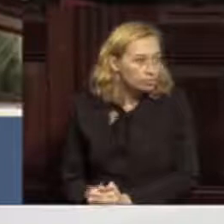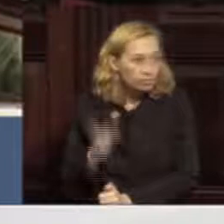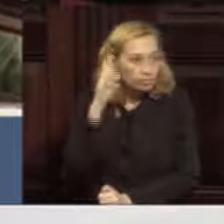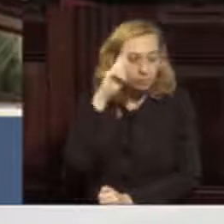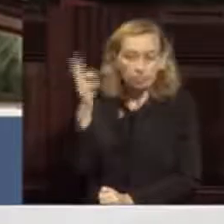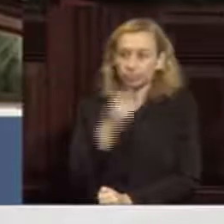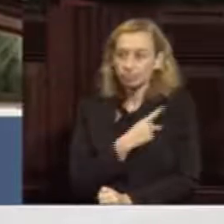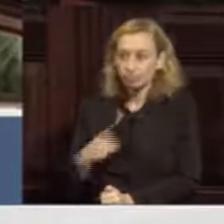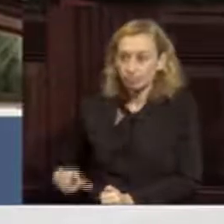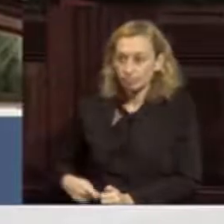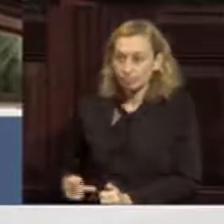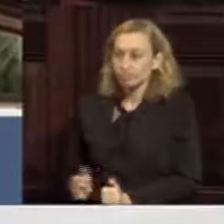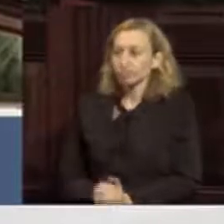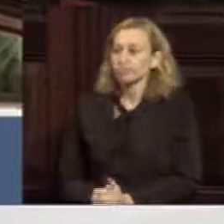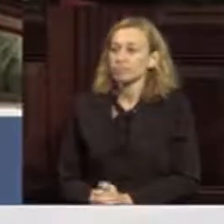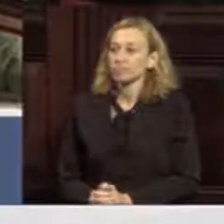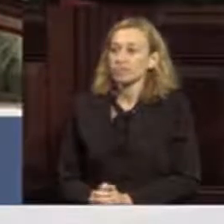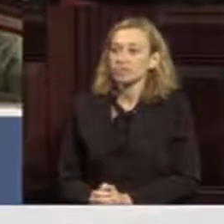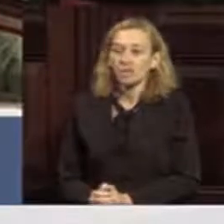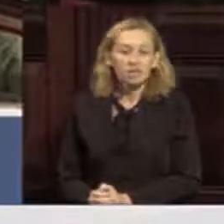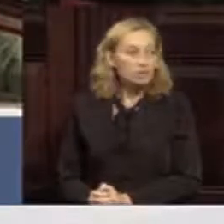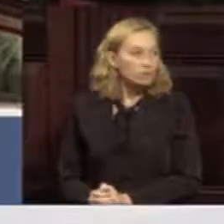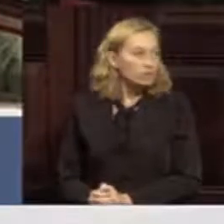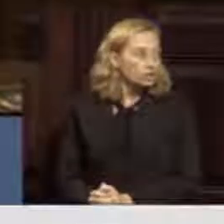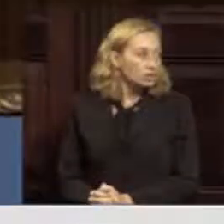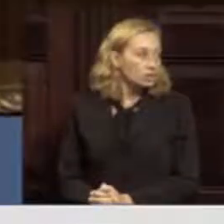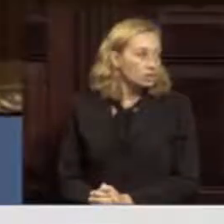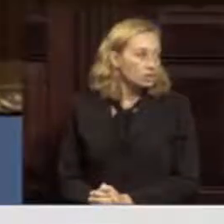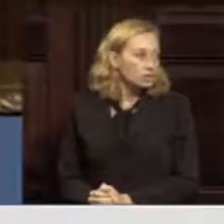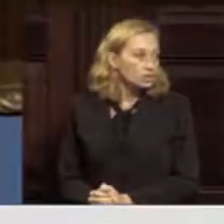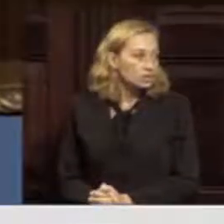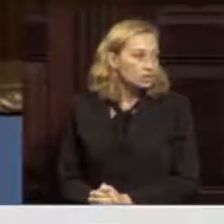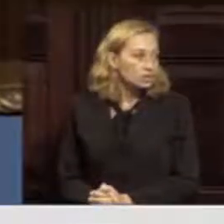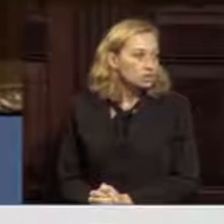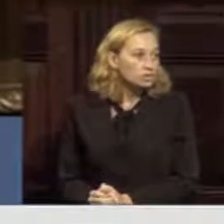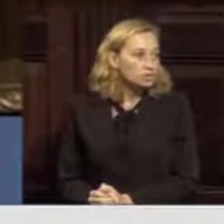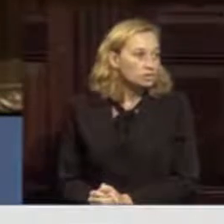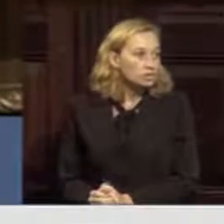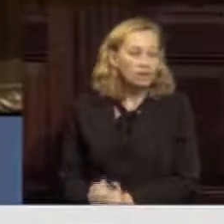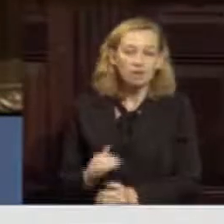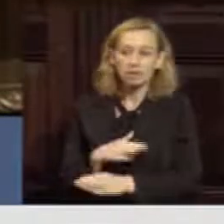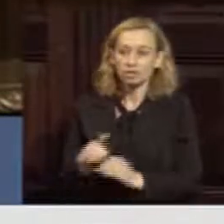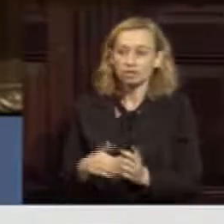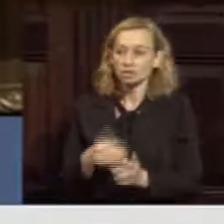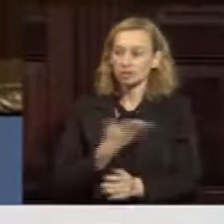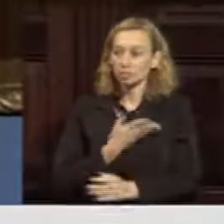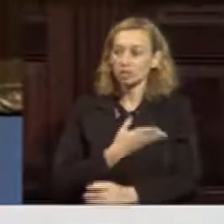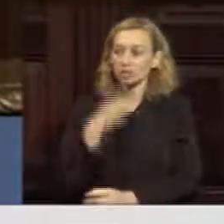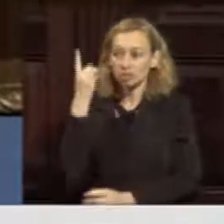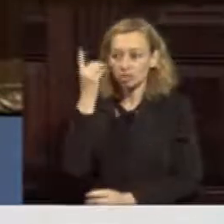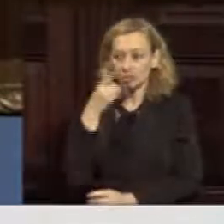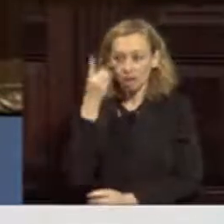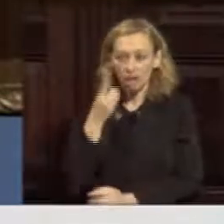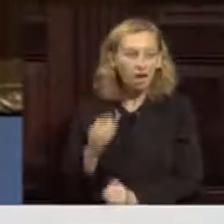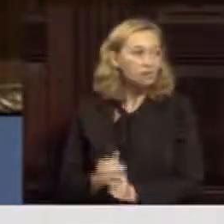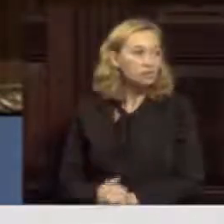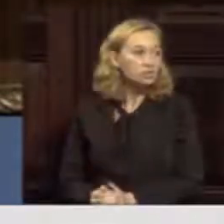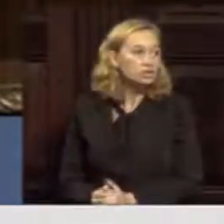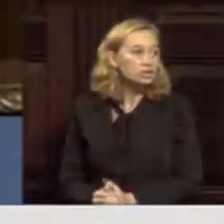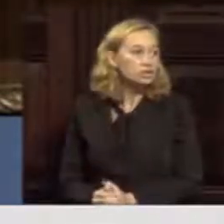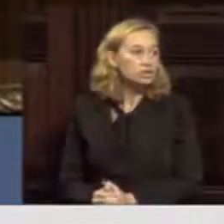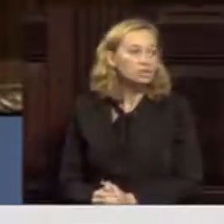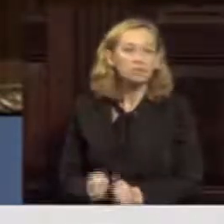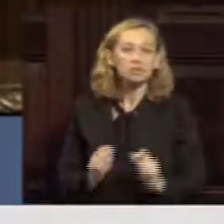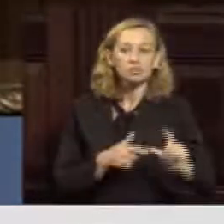Senhor presidente, deputado Carlos Osório, senhores deputados, cidadãos que nos assistem das galerias, nos seguem pelas redes